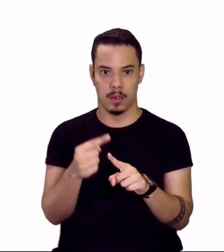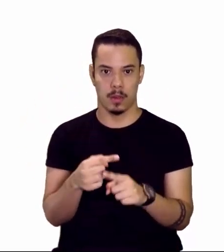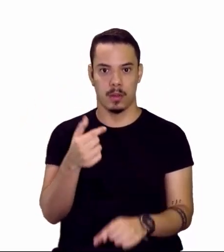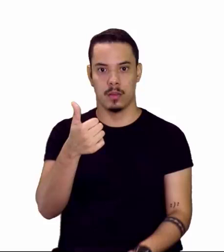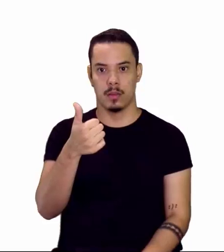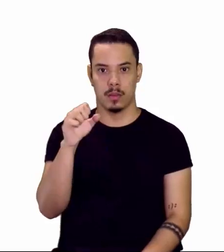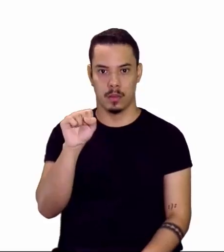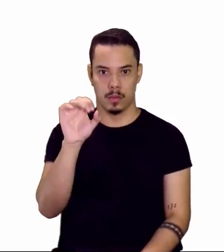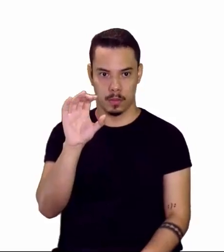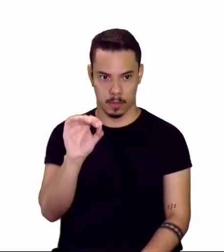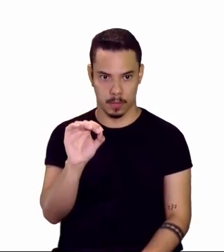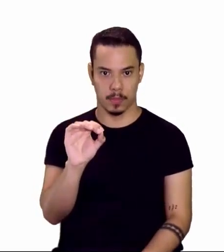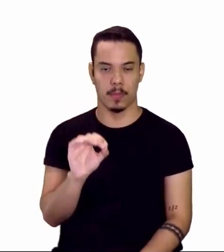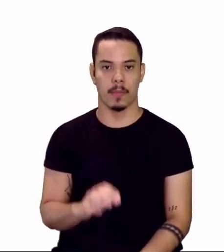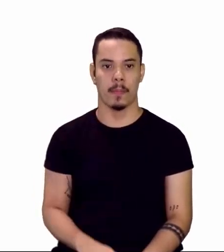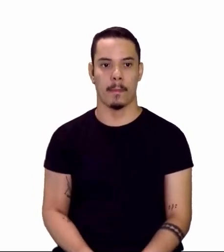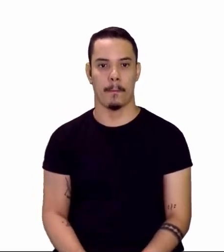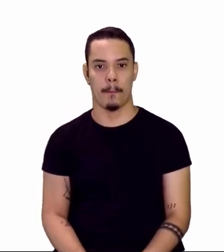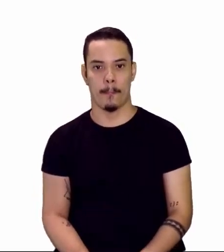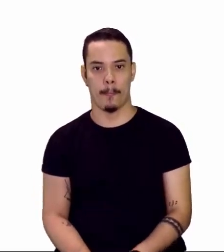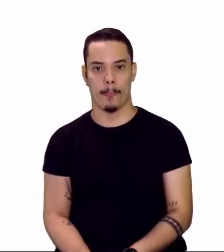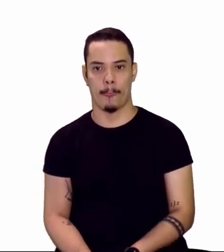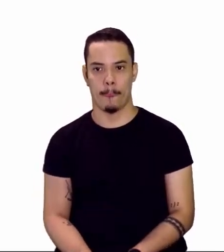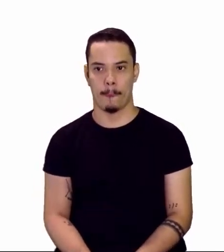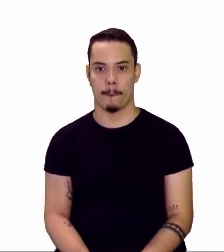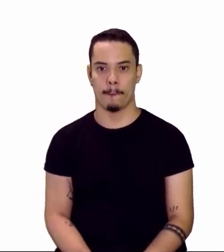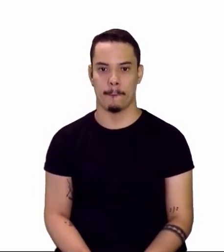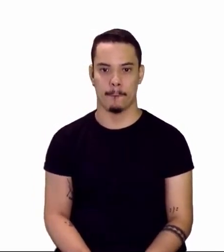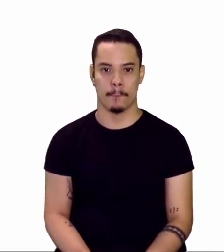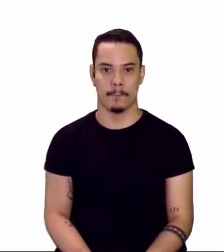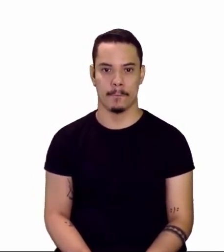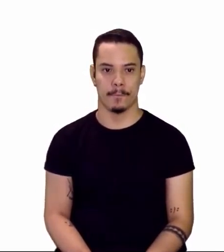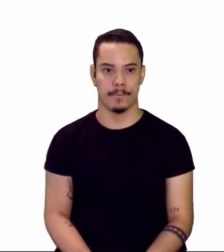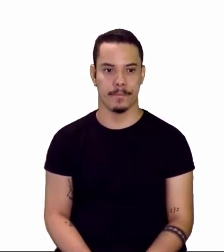graus. No caso da água, é 109 graus.